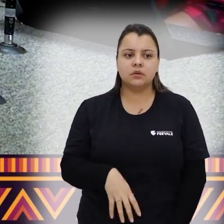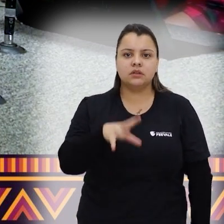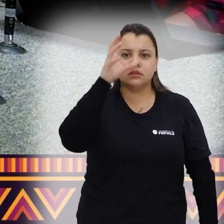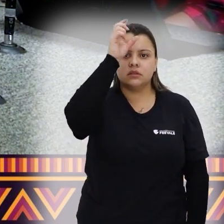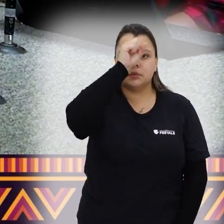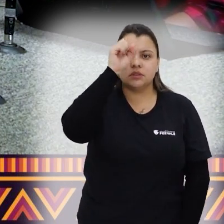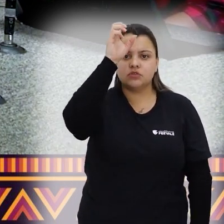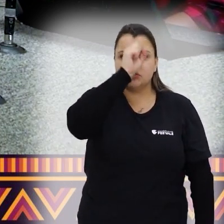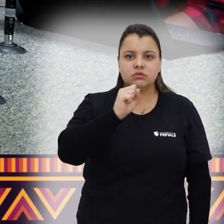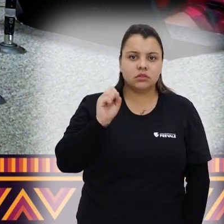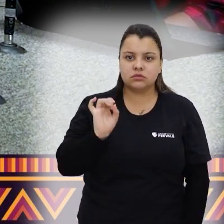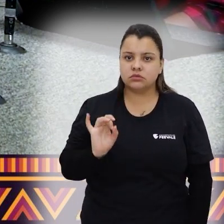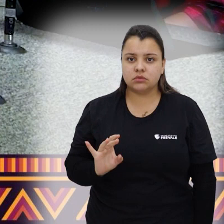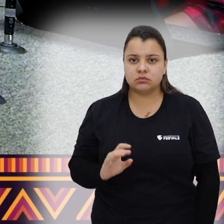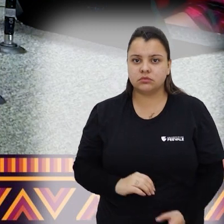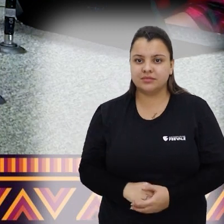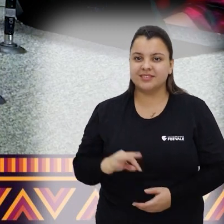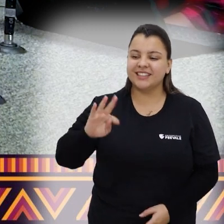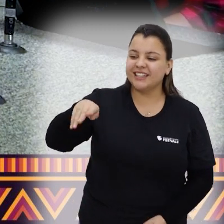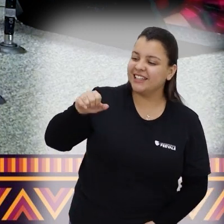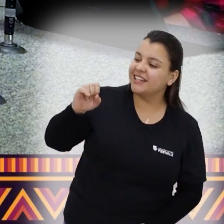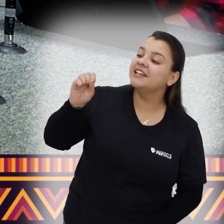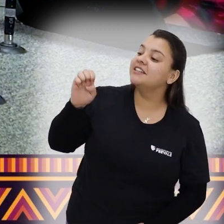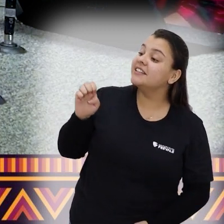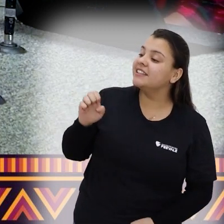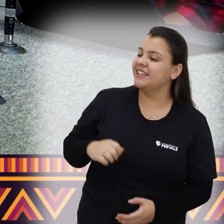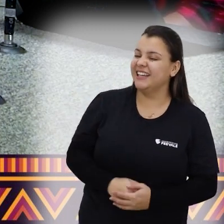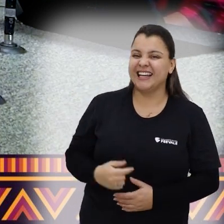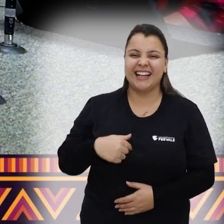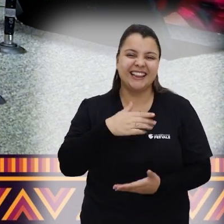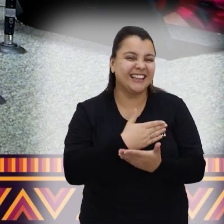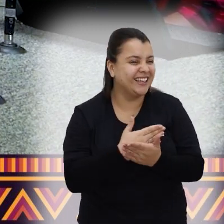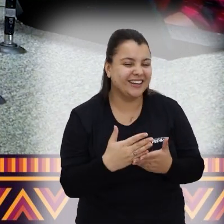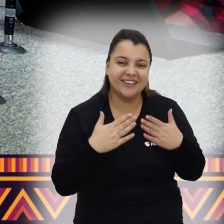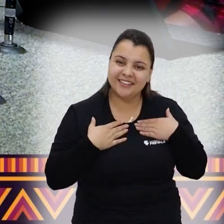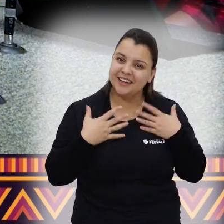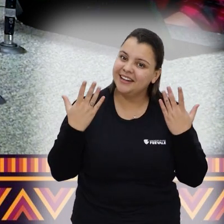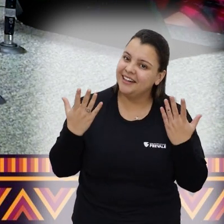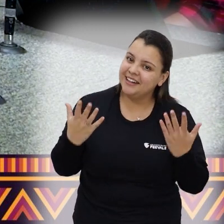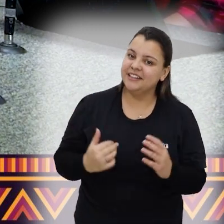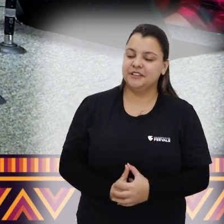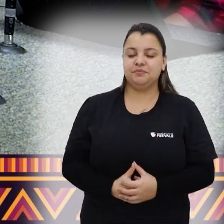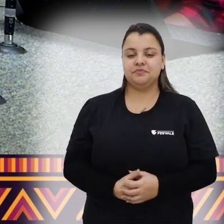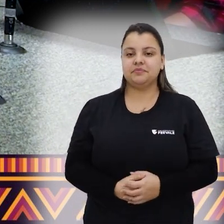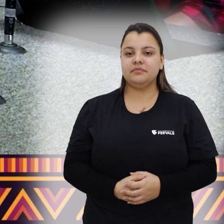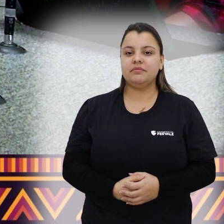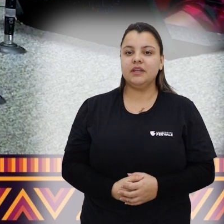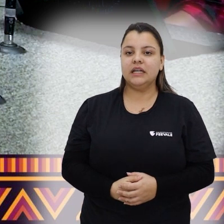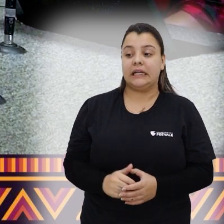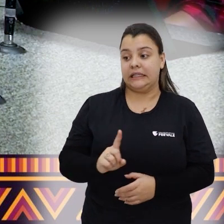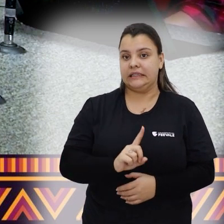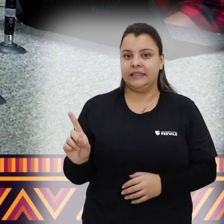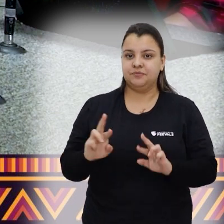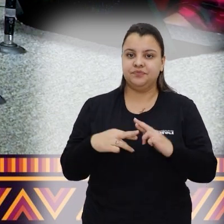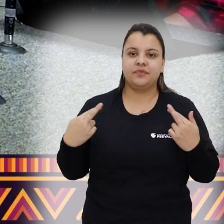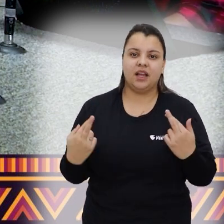puro. Exato. Thaís? Não, tem que começar por mim, né? Porque, assim, ali, quando eu